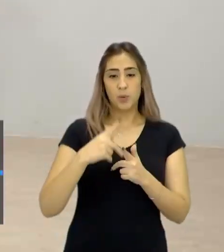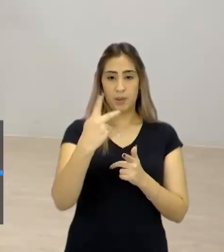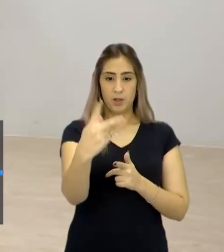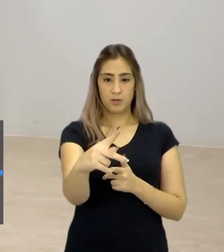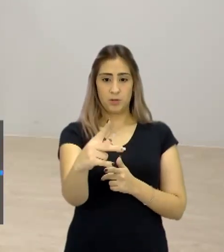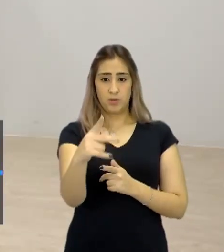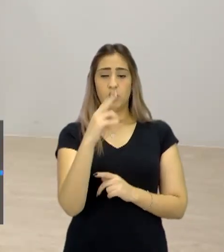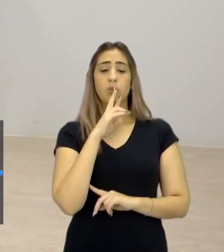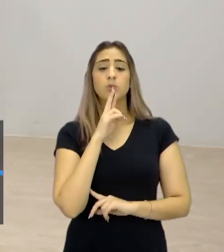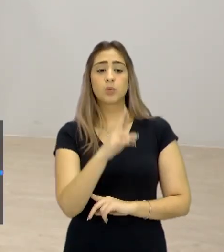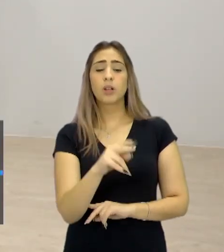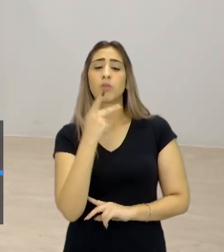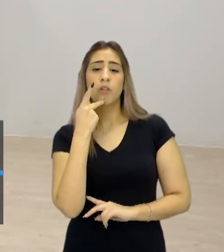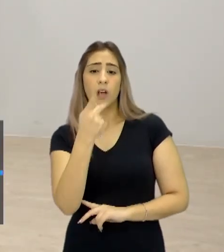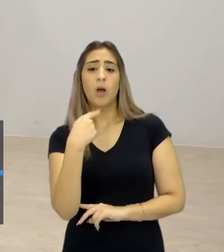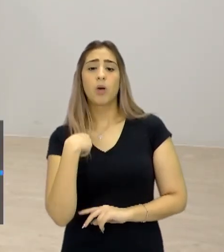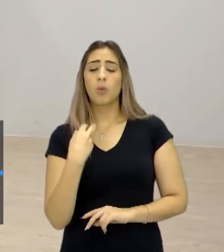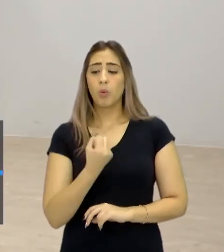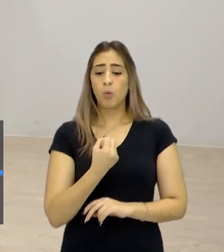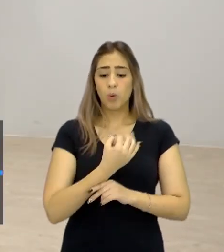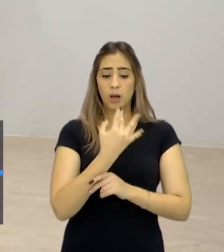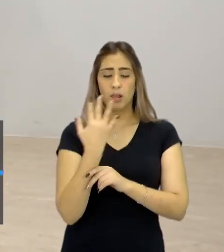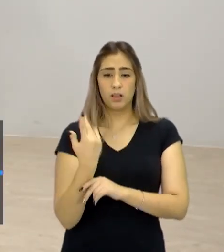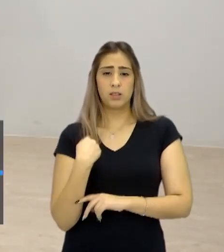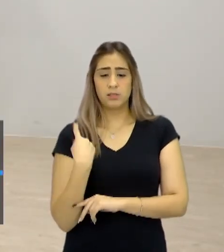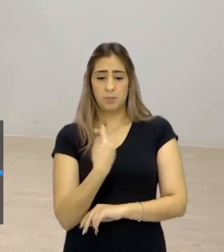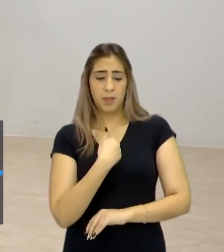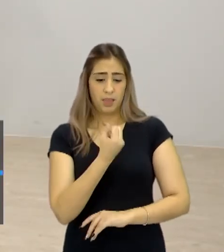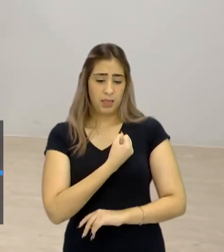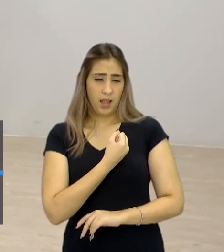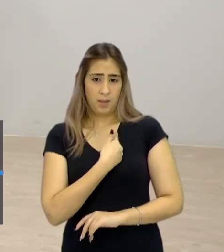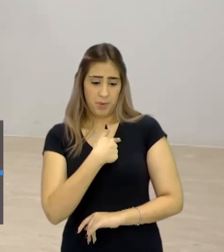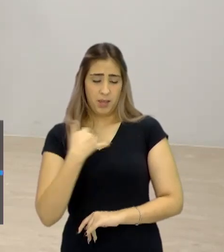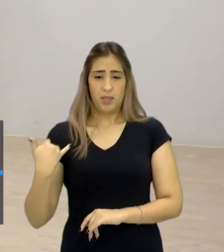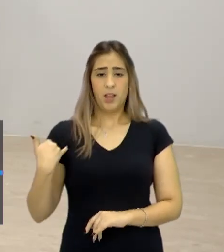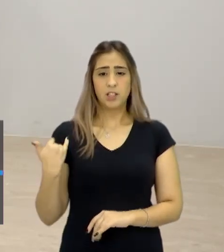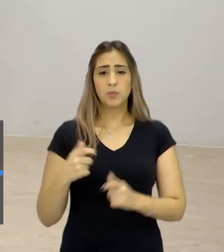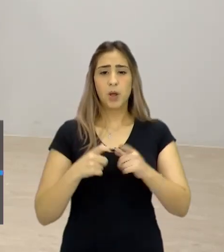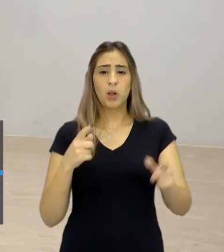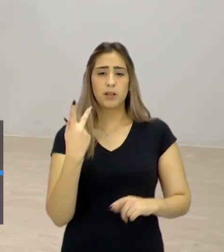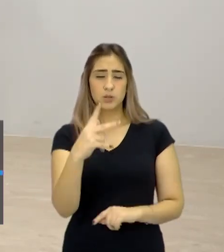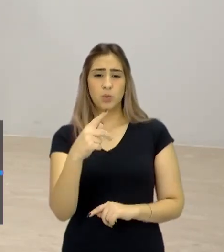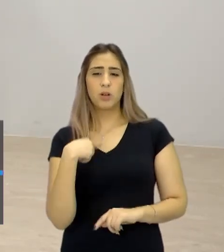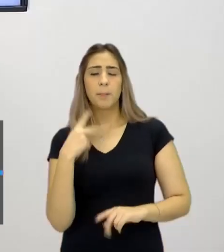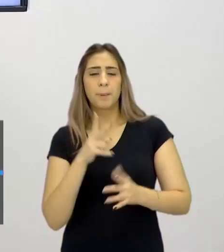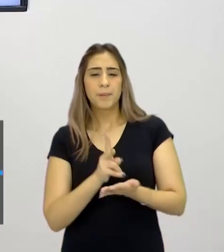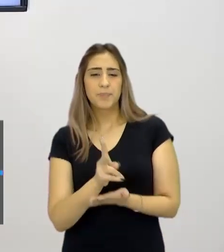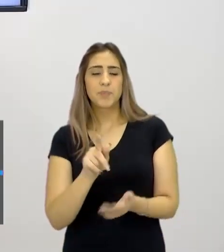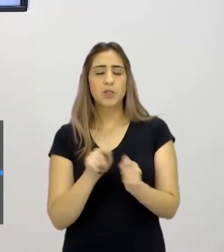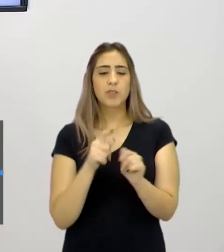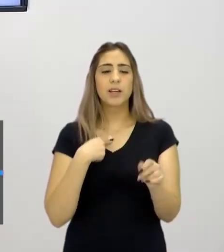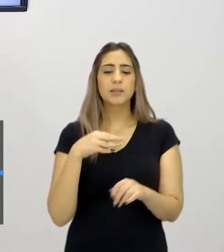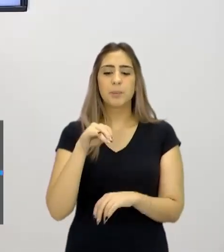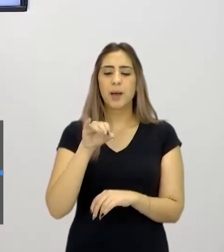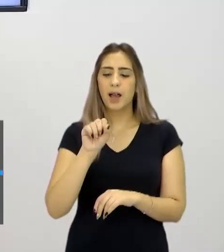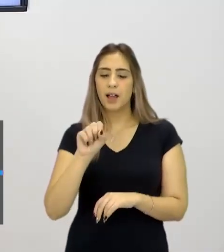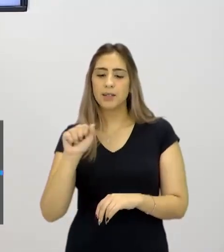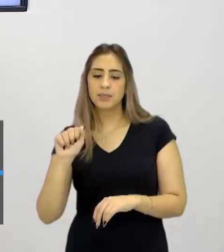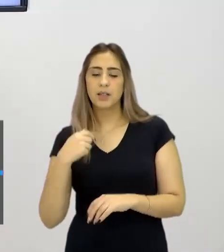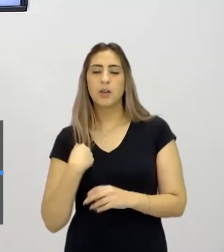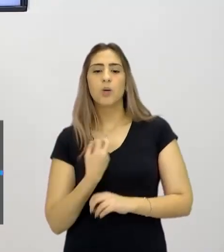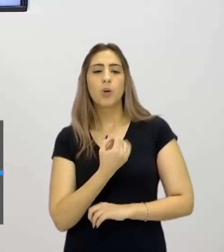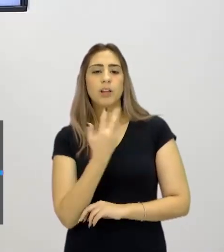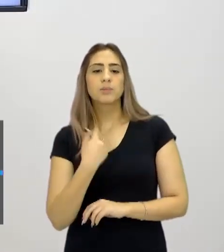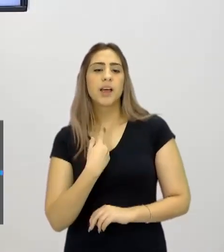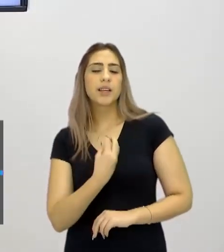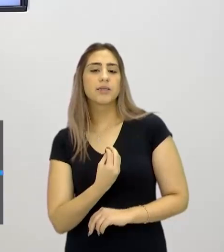O resultado disso vai dizer quantas vezes a minha idade é maior que a sua. Mesma coisa a gente faz com massas, né? Quantas vezes a minha massa é